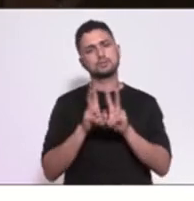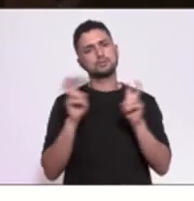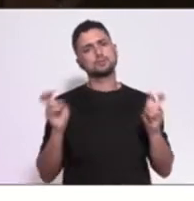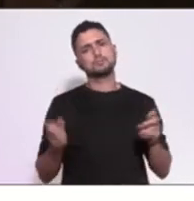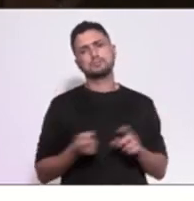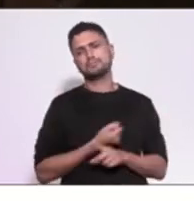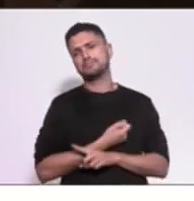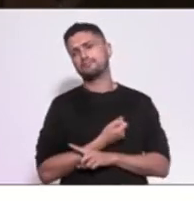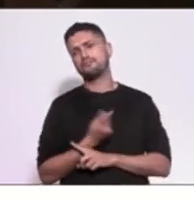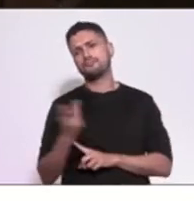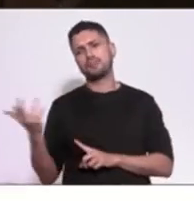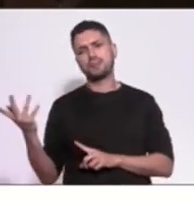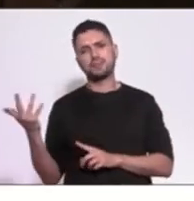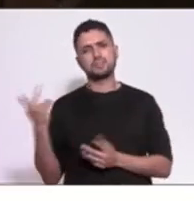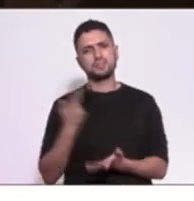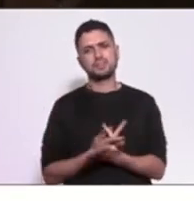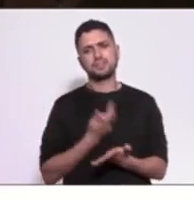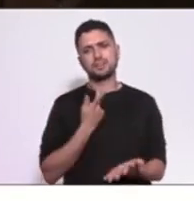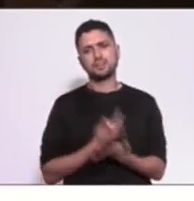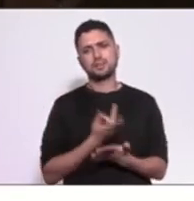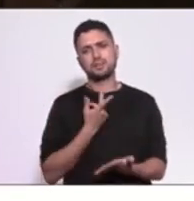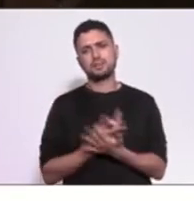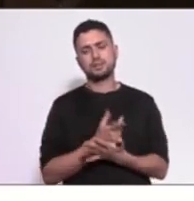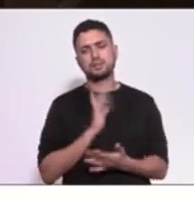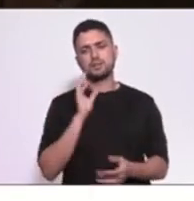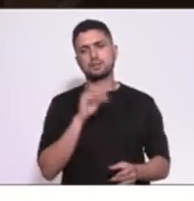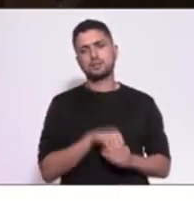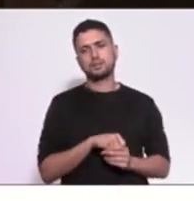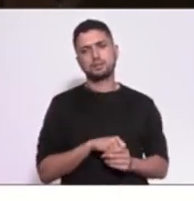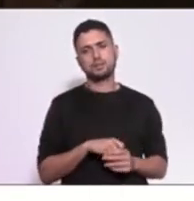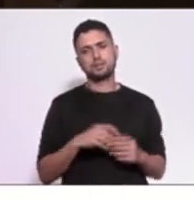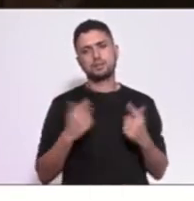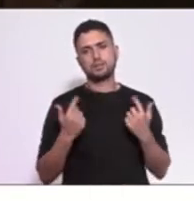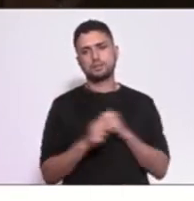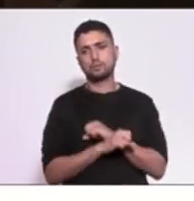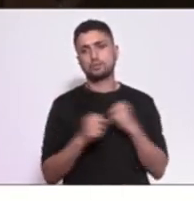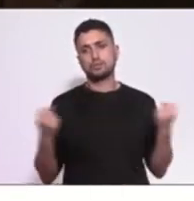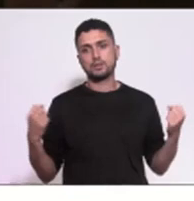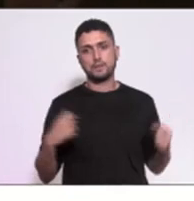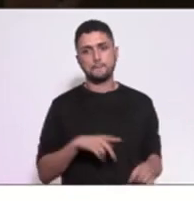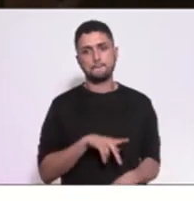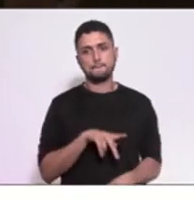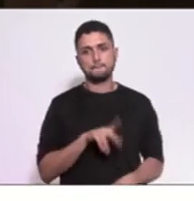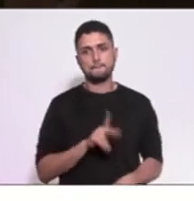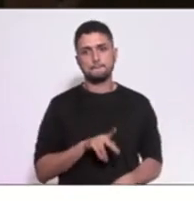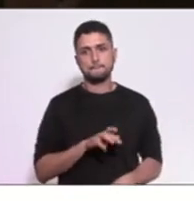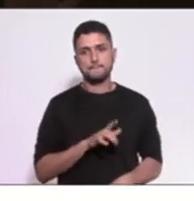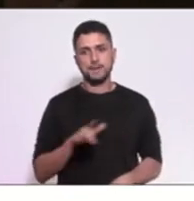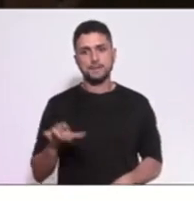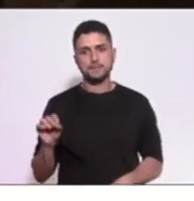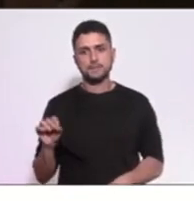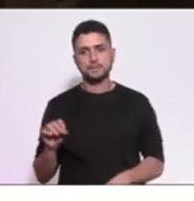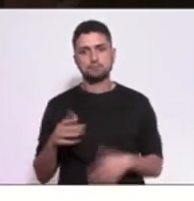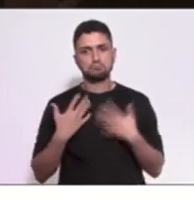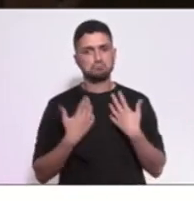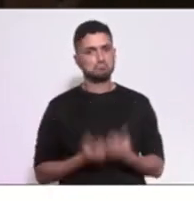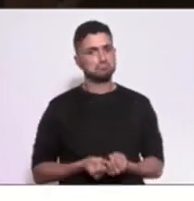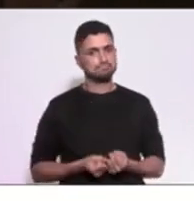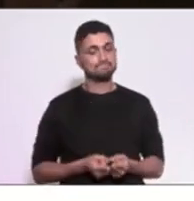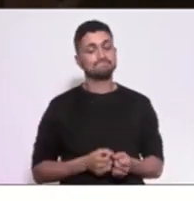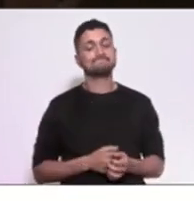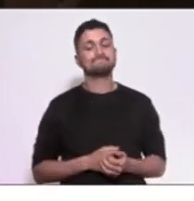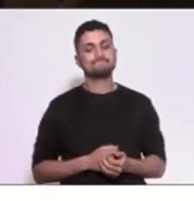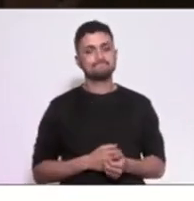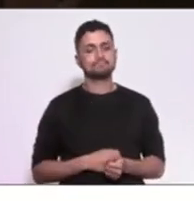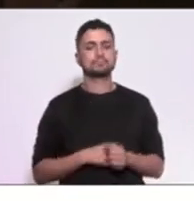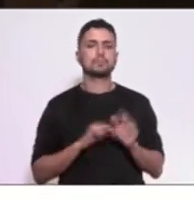irregularidades insanáveis que irão gerar a inelegibilidade do governador Pezão, mas o que me traz à tribuna